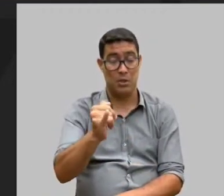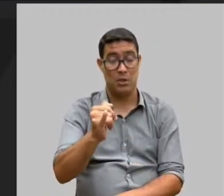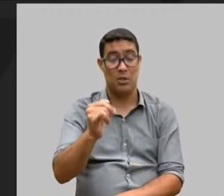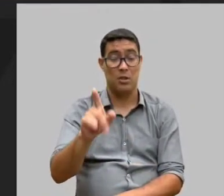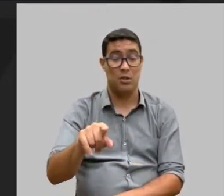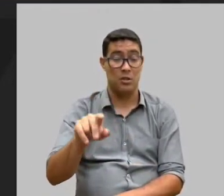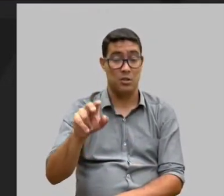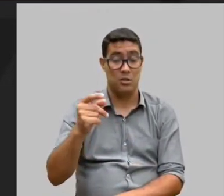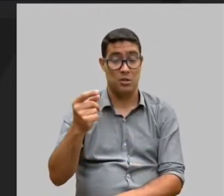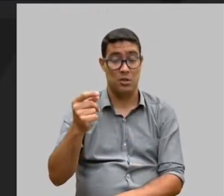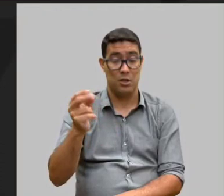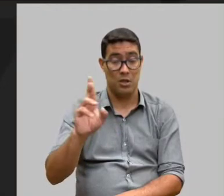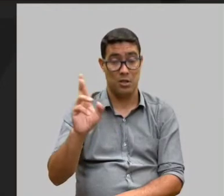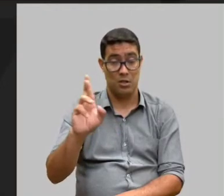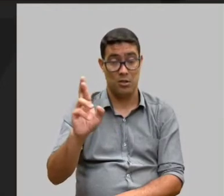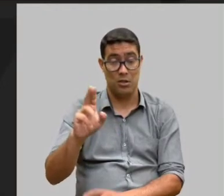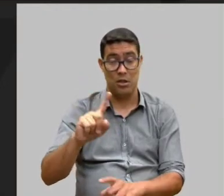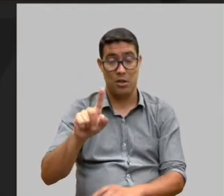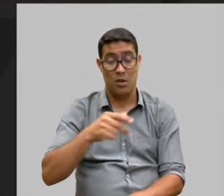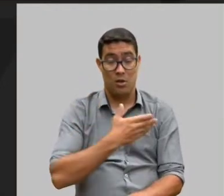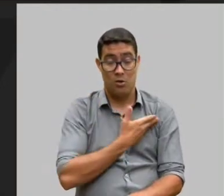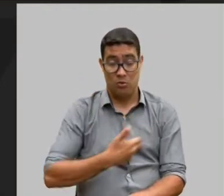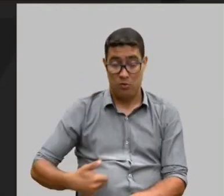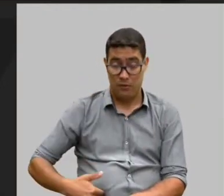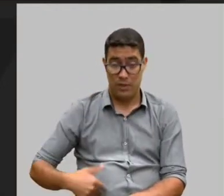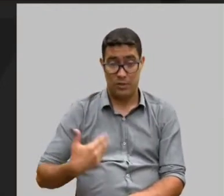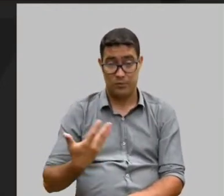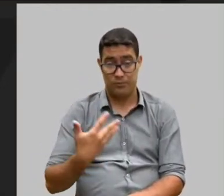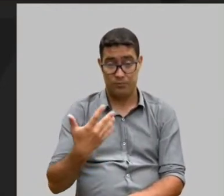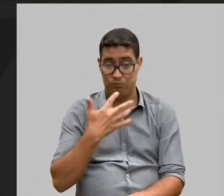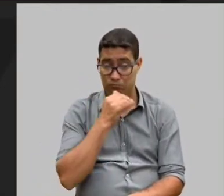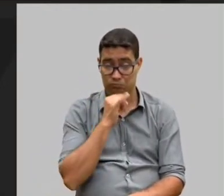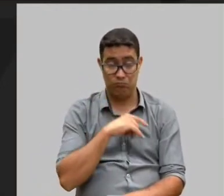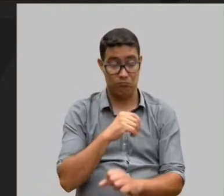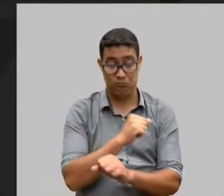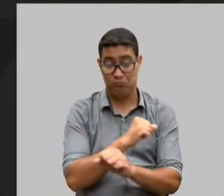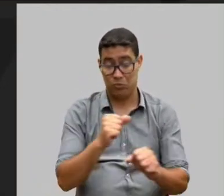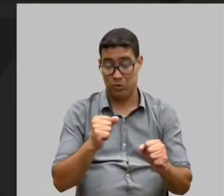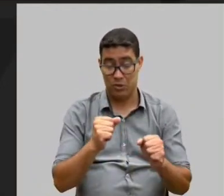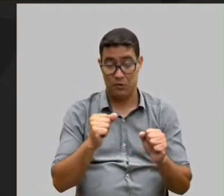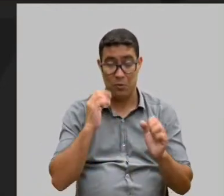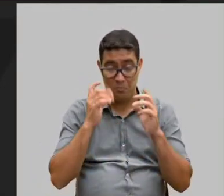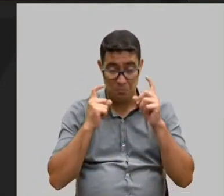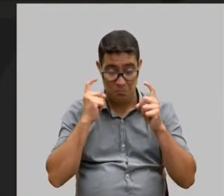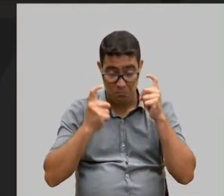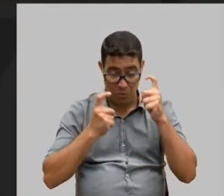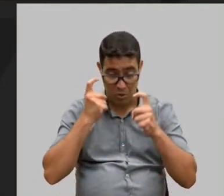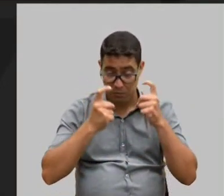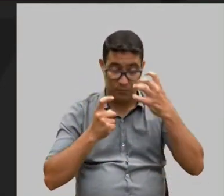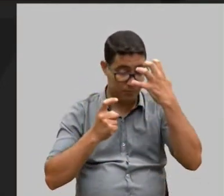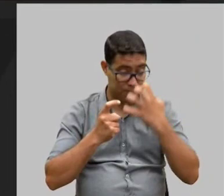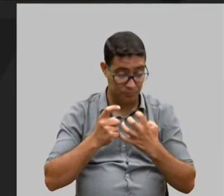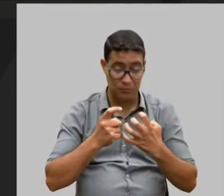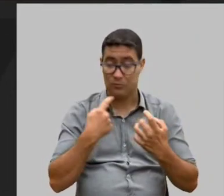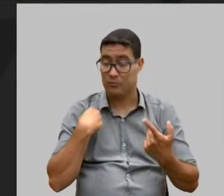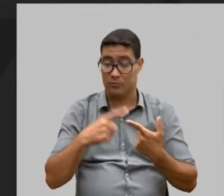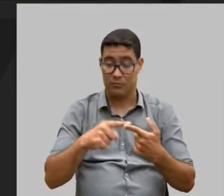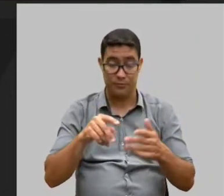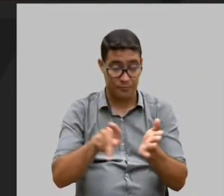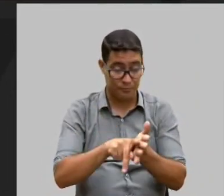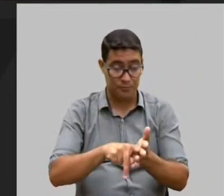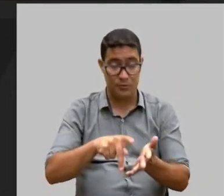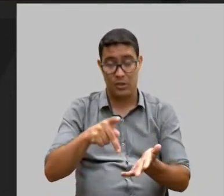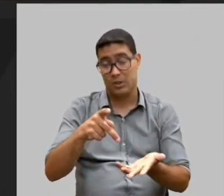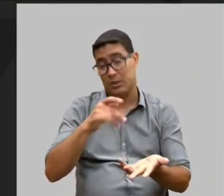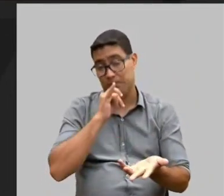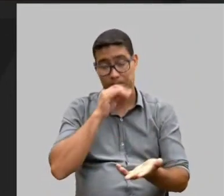locadoras então é um governo que não dá para levar a sério e quer propor medidas realmente aqui de arroxo para todos os servidores públicos e para sociedade de